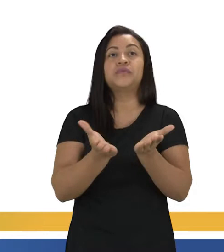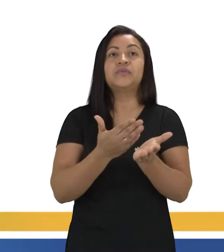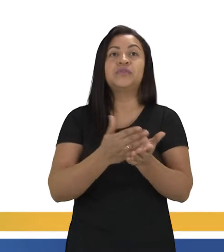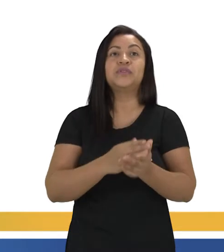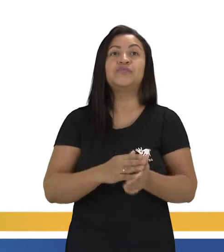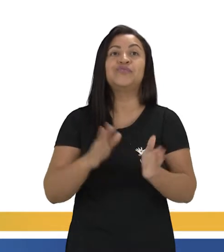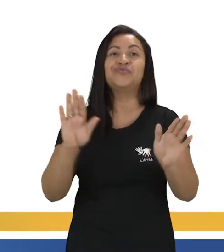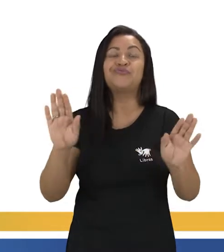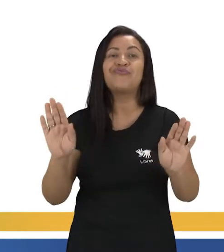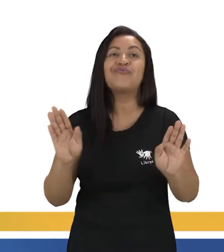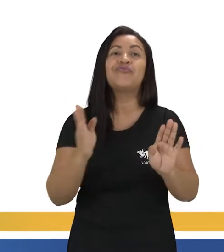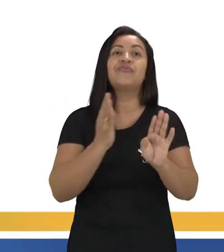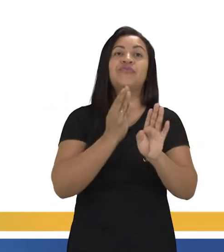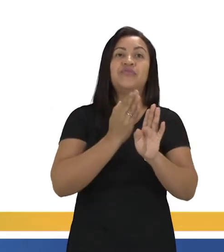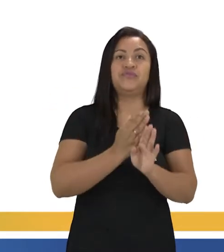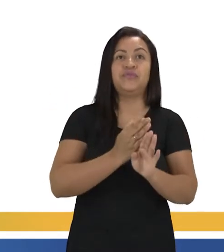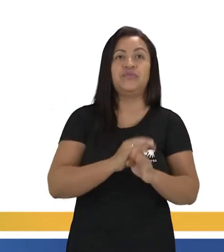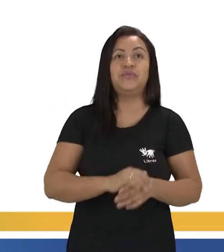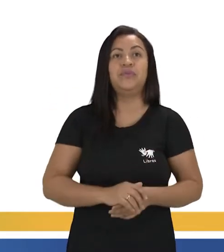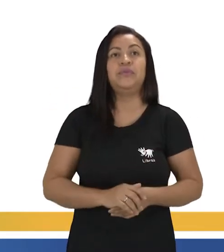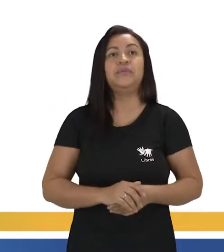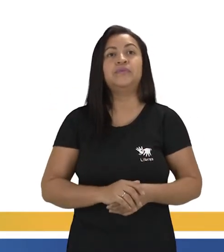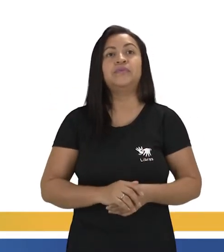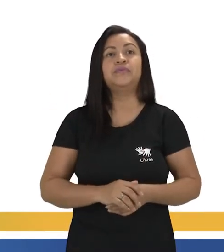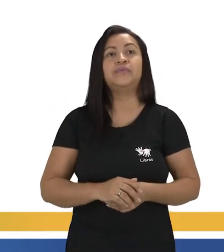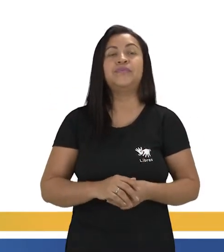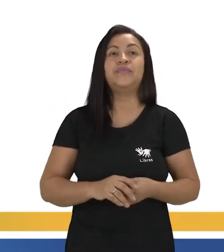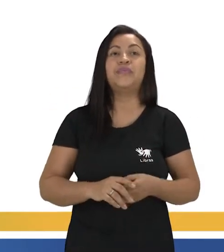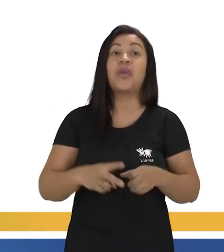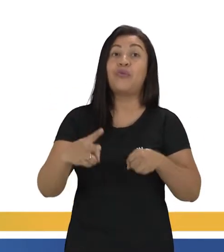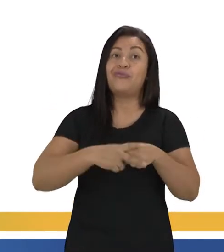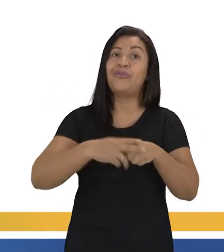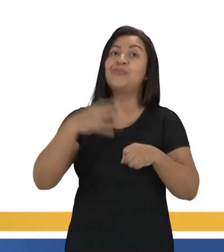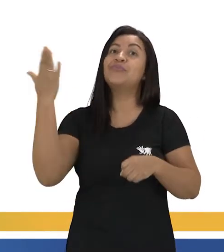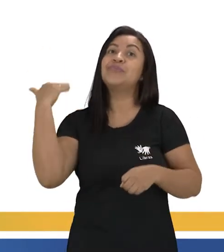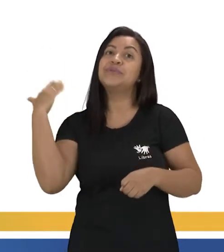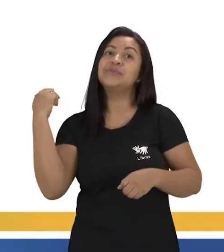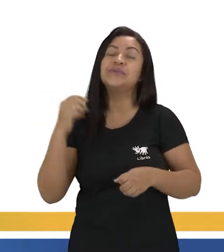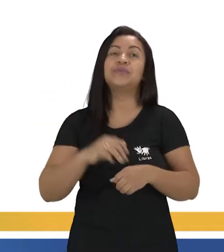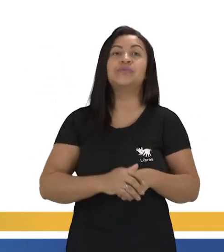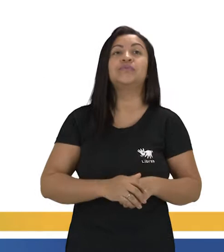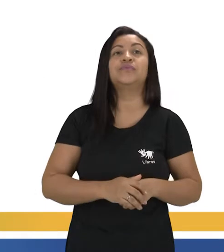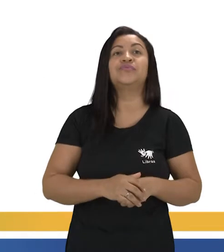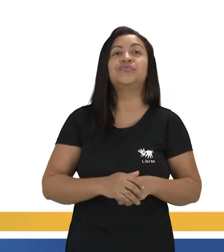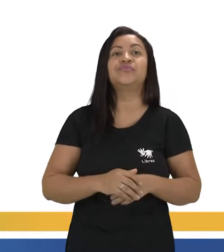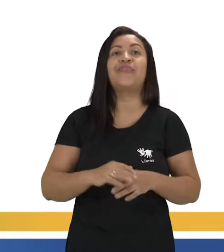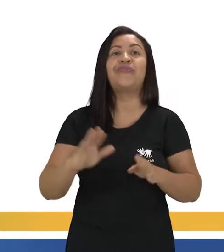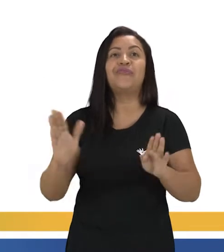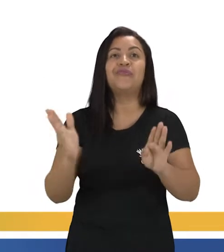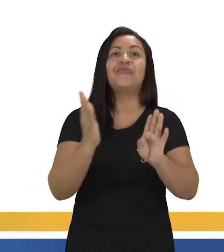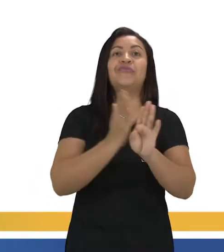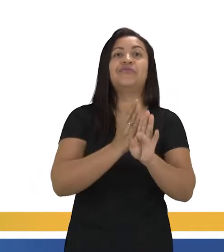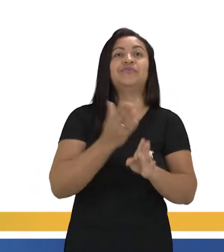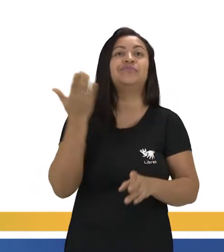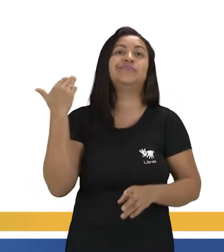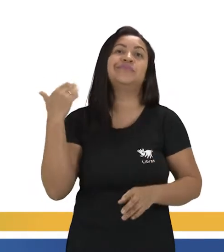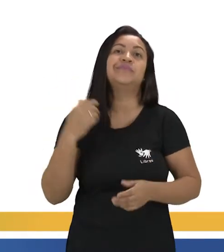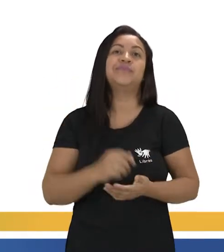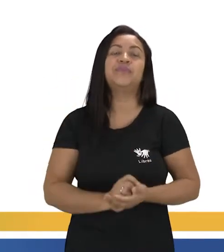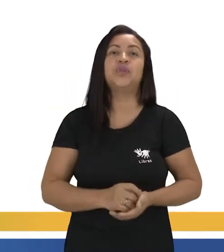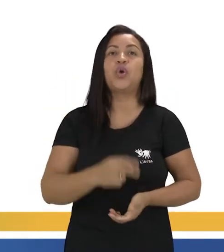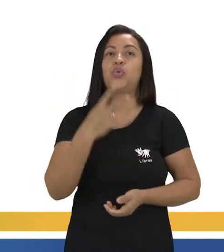lá. A livraria tinha fechado, uma ação no passado, quando cheguei lá, outra ação no